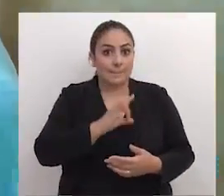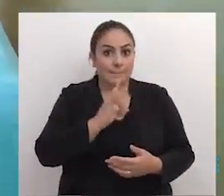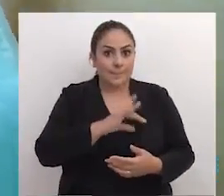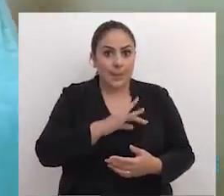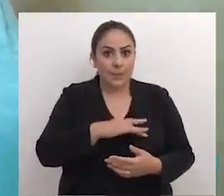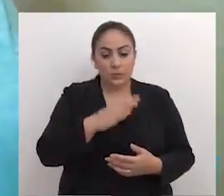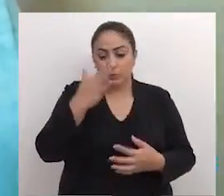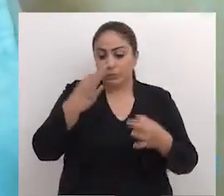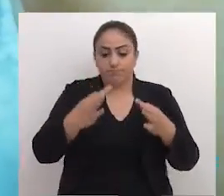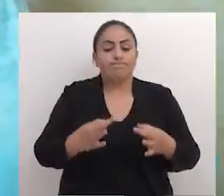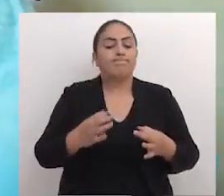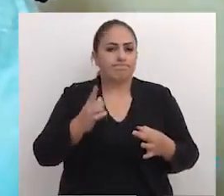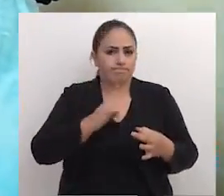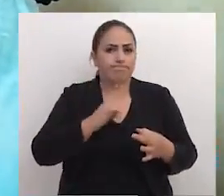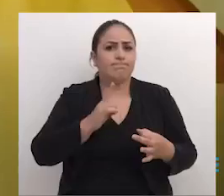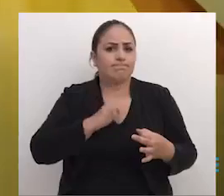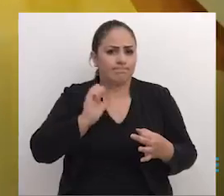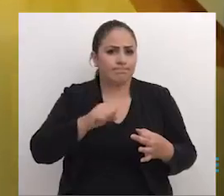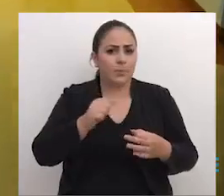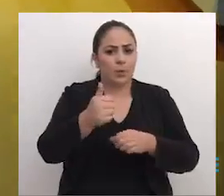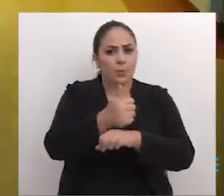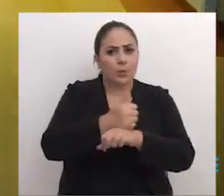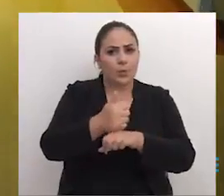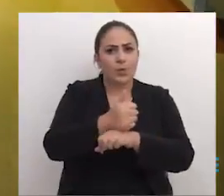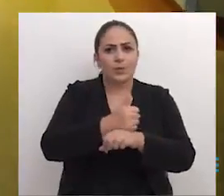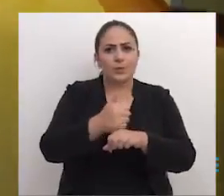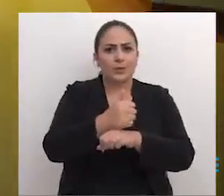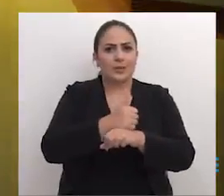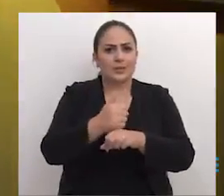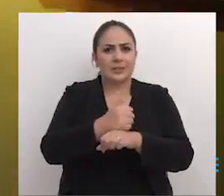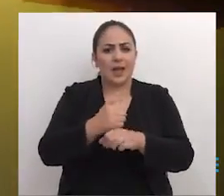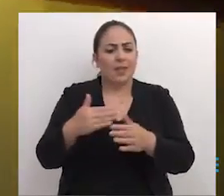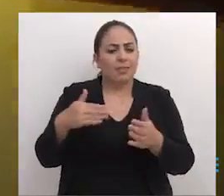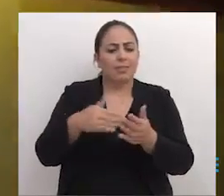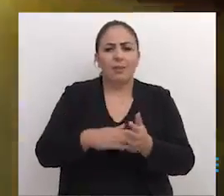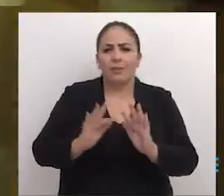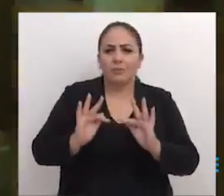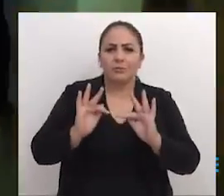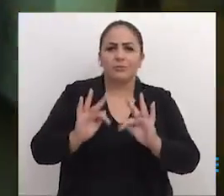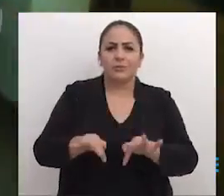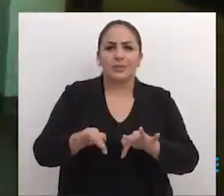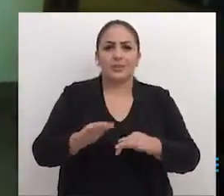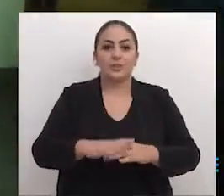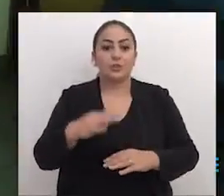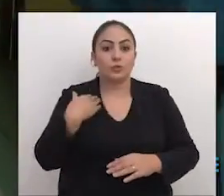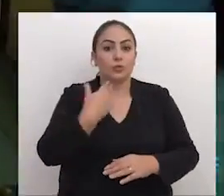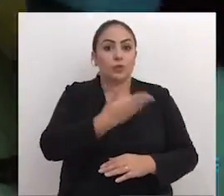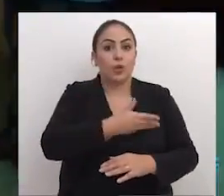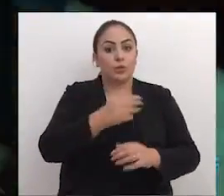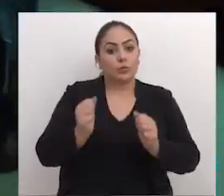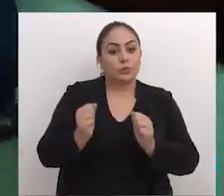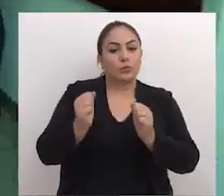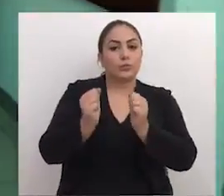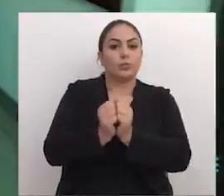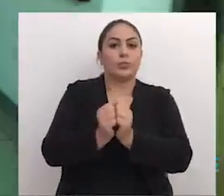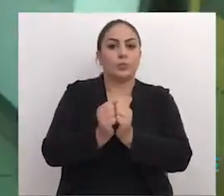Medos e incertezas temos sim. Profissionais não fim.